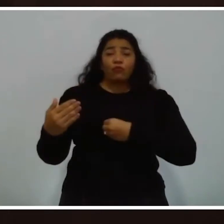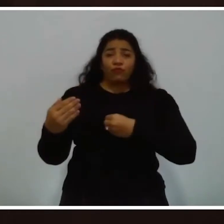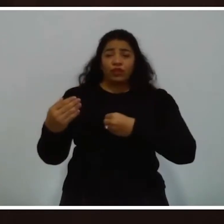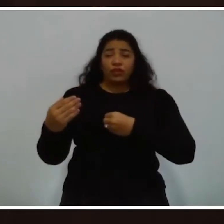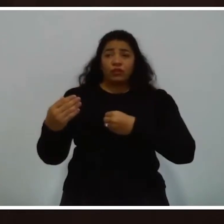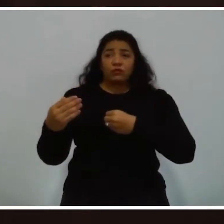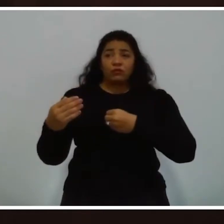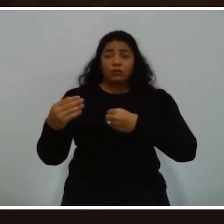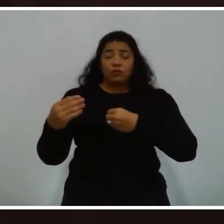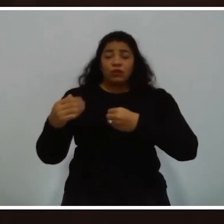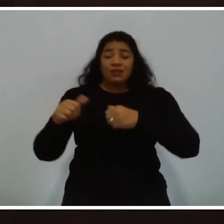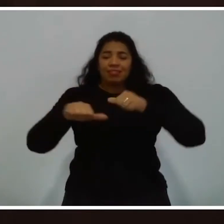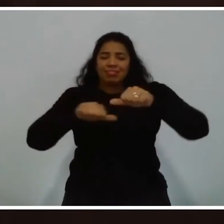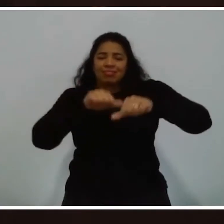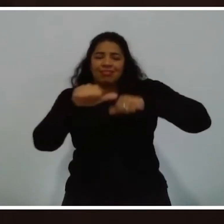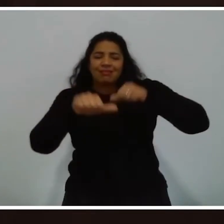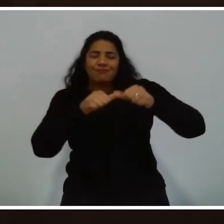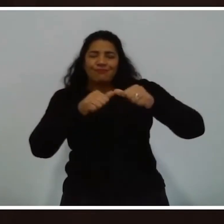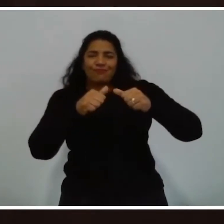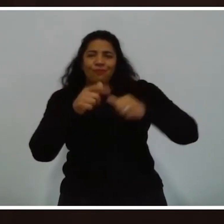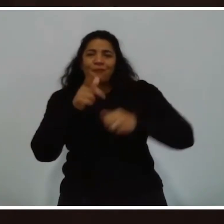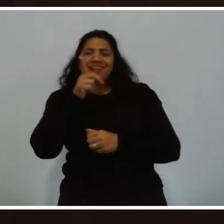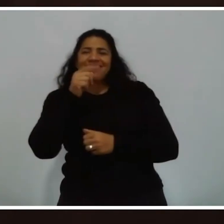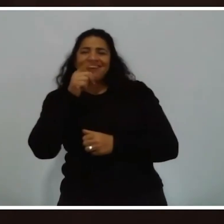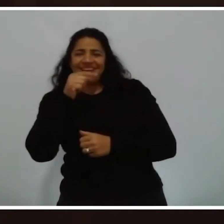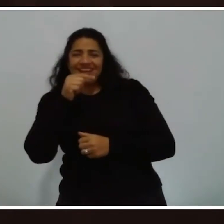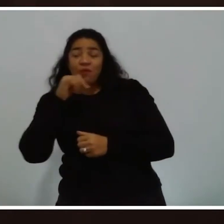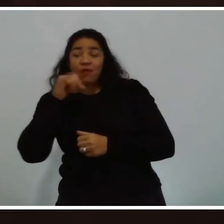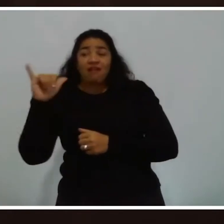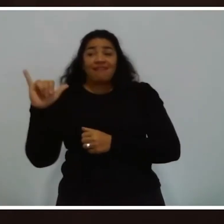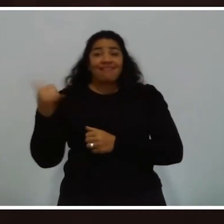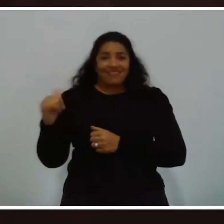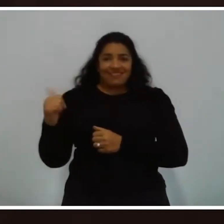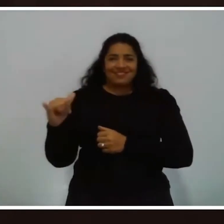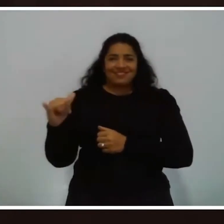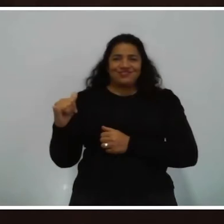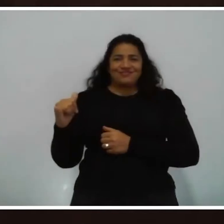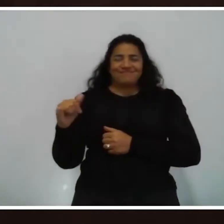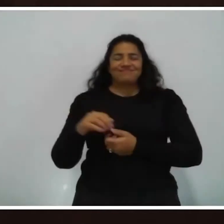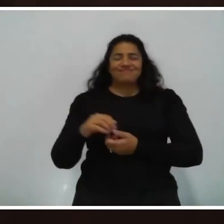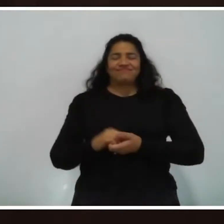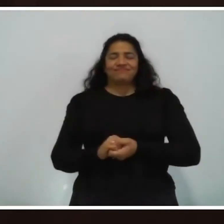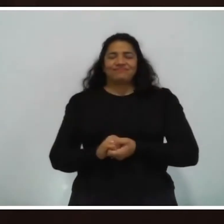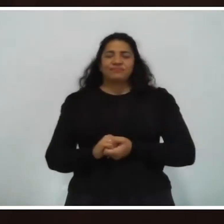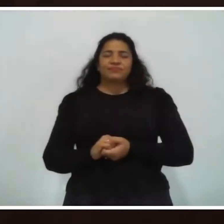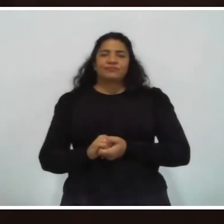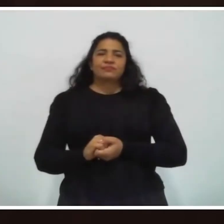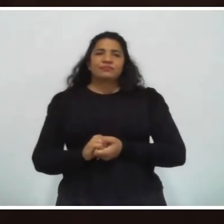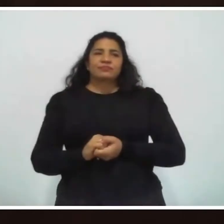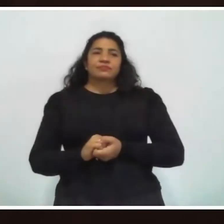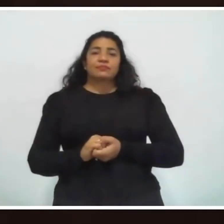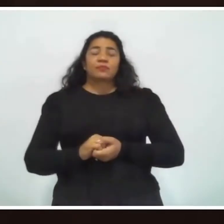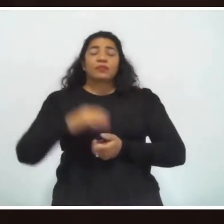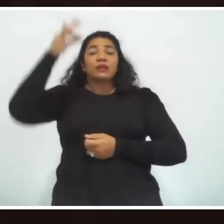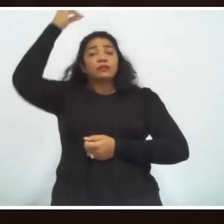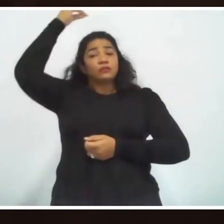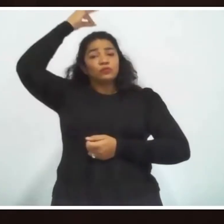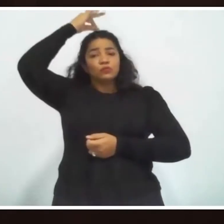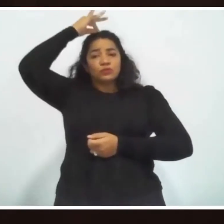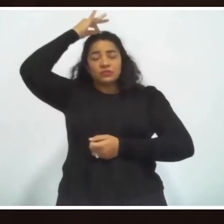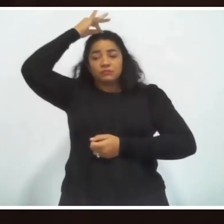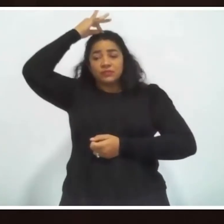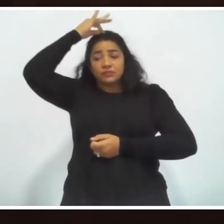transforma aquela energia potencial em energia elétrica, certo? E o Espírito então